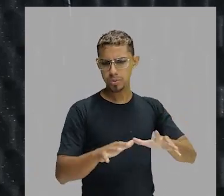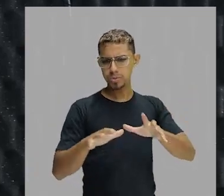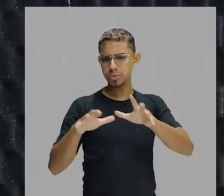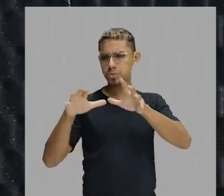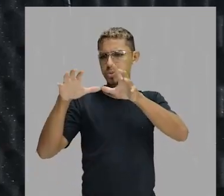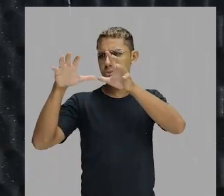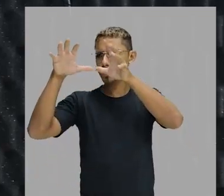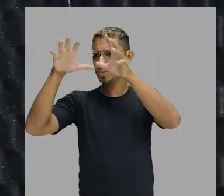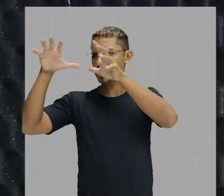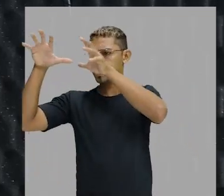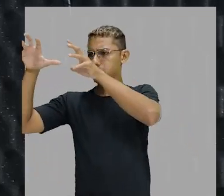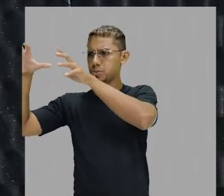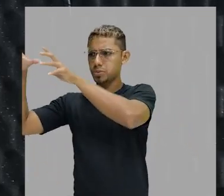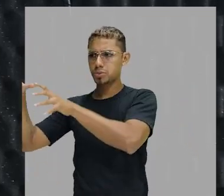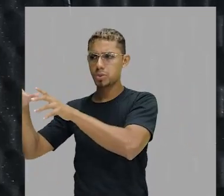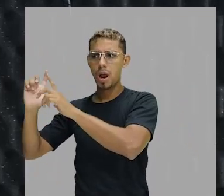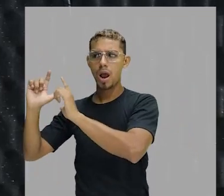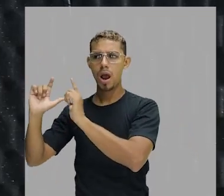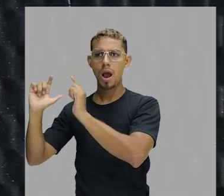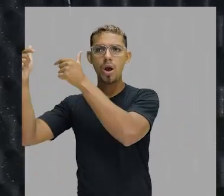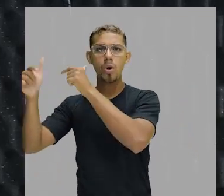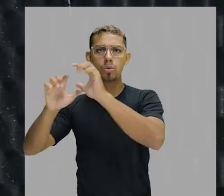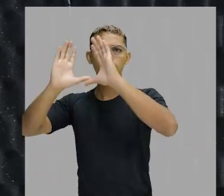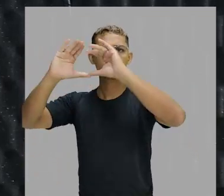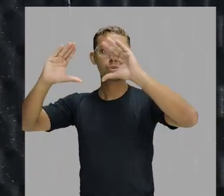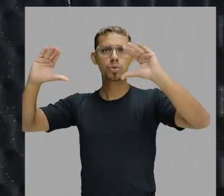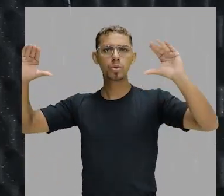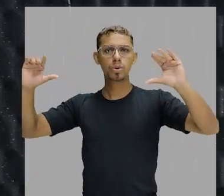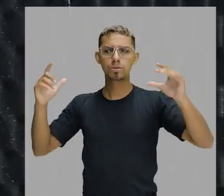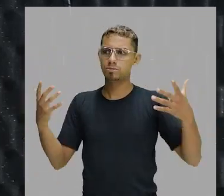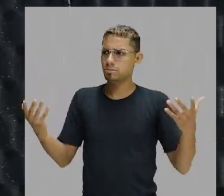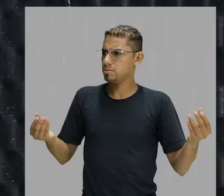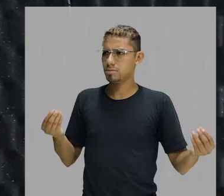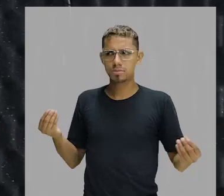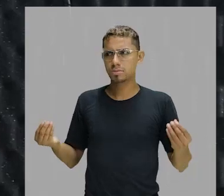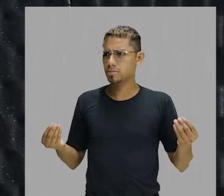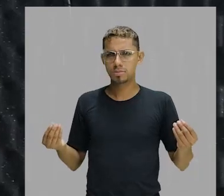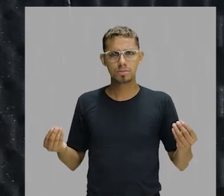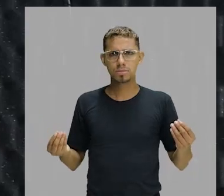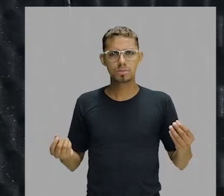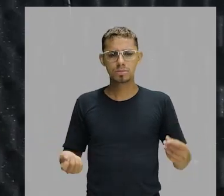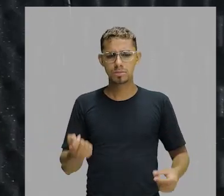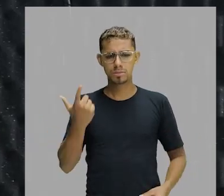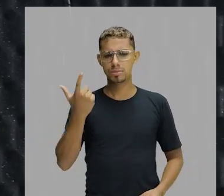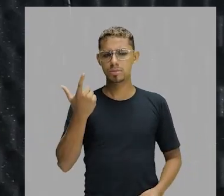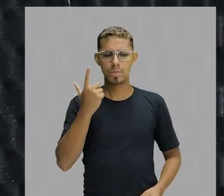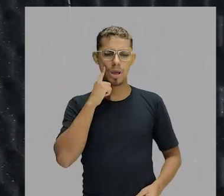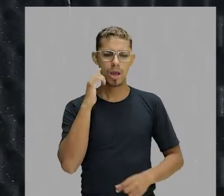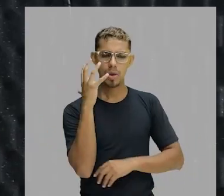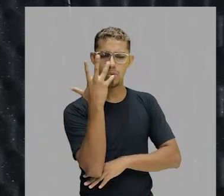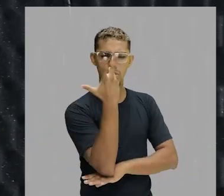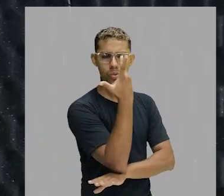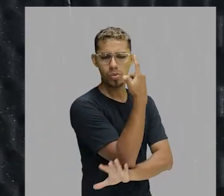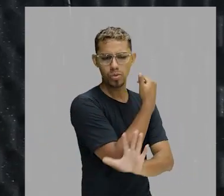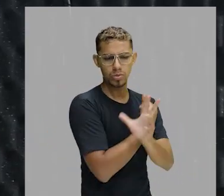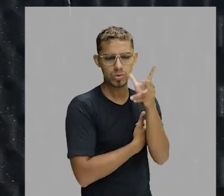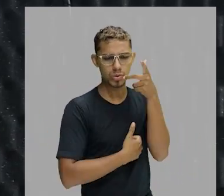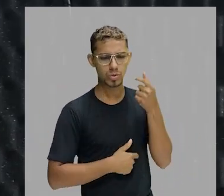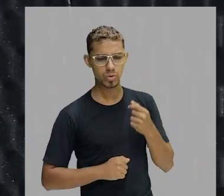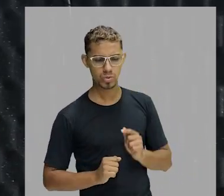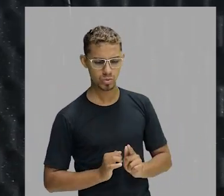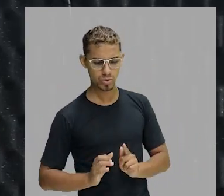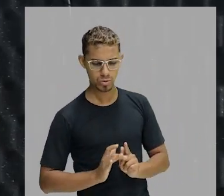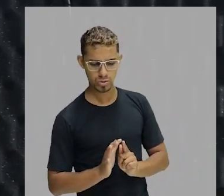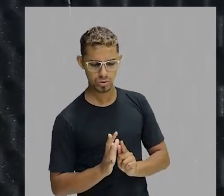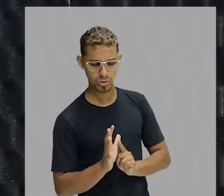voadores? É a umidade, né, que é emitida por essas florestas. Essa água em seu estado gasoso, ela se forma em